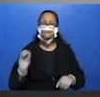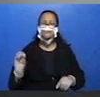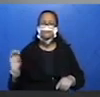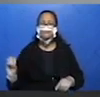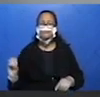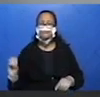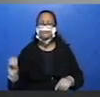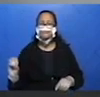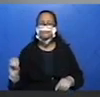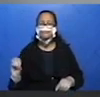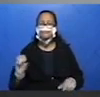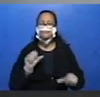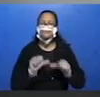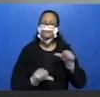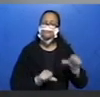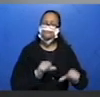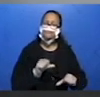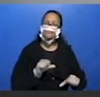vai virar?